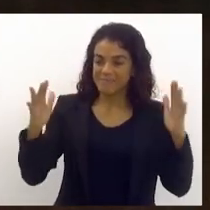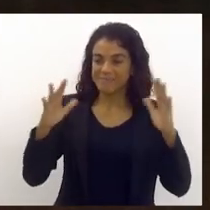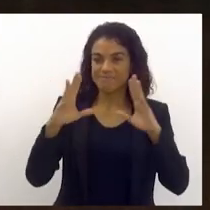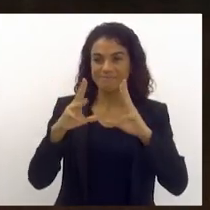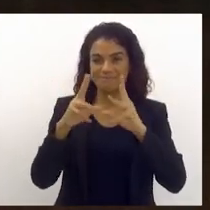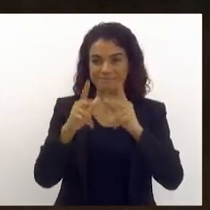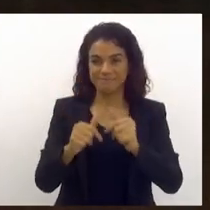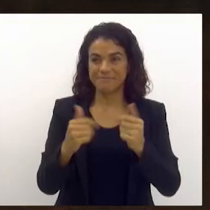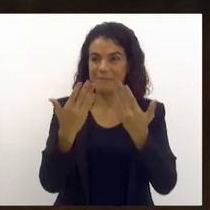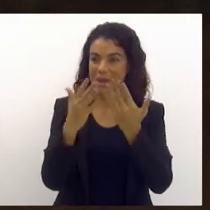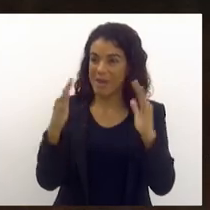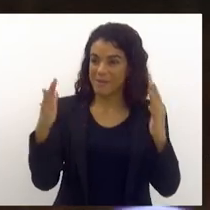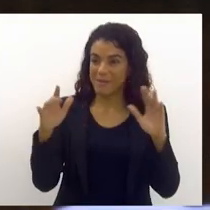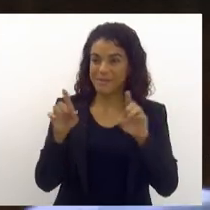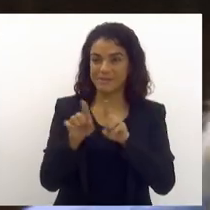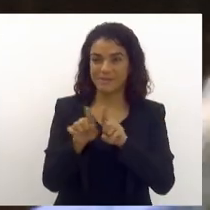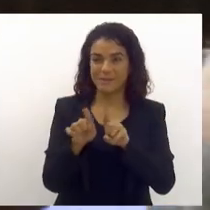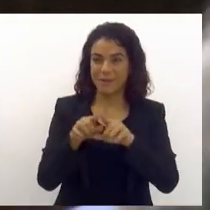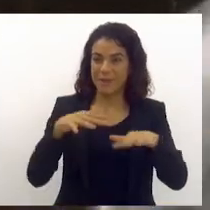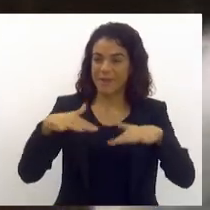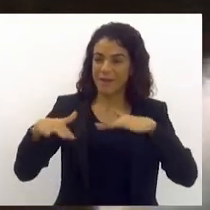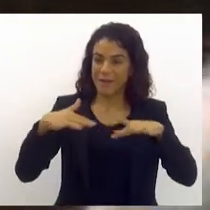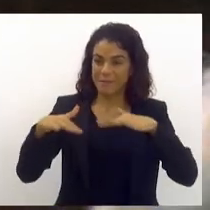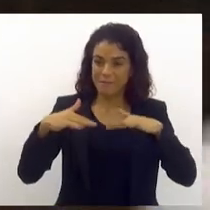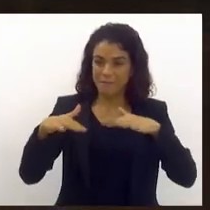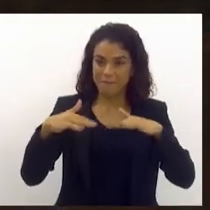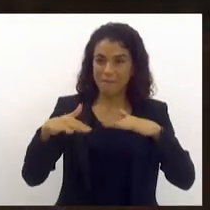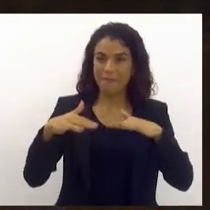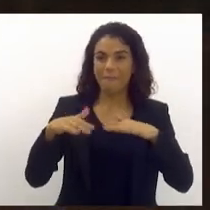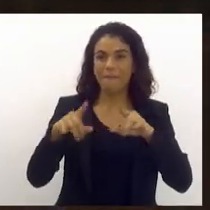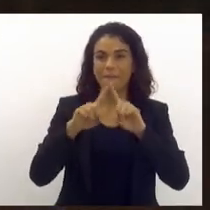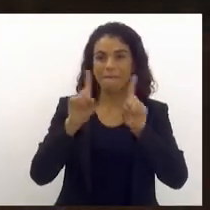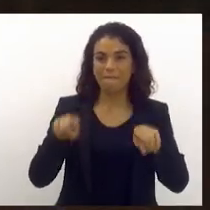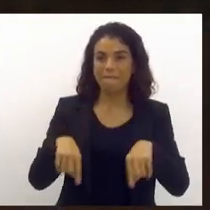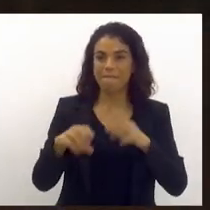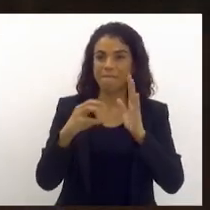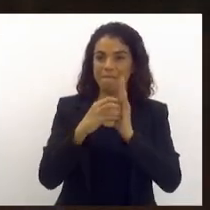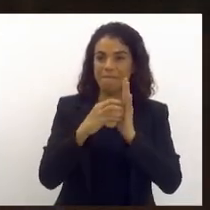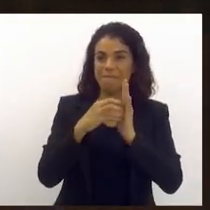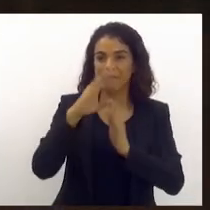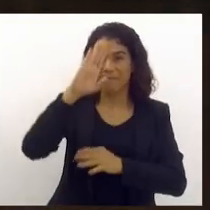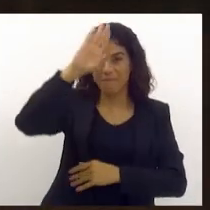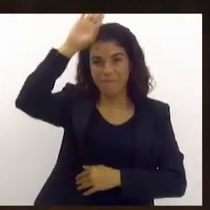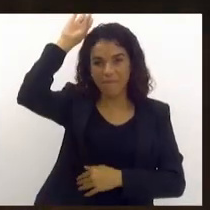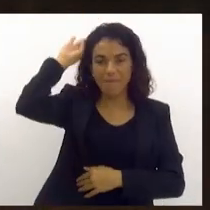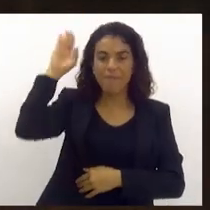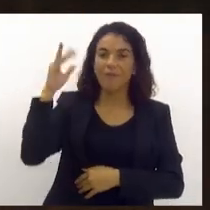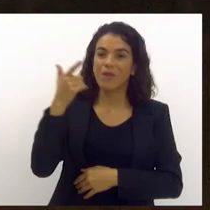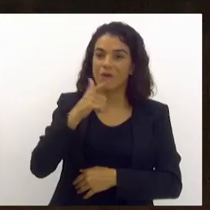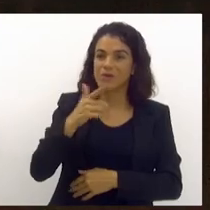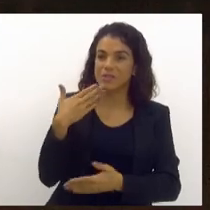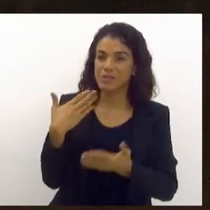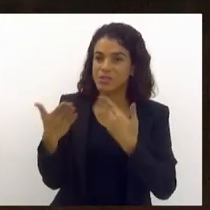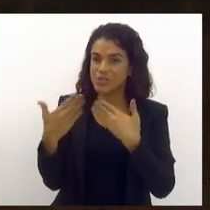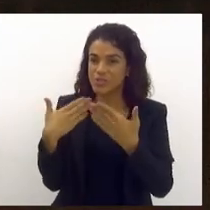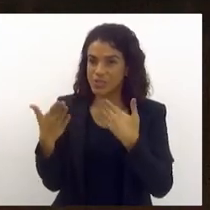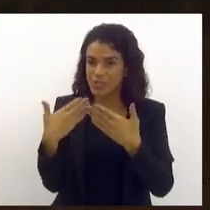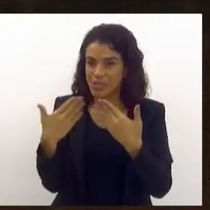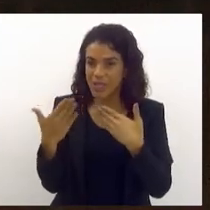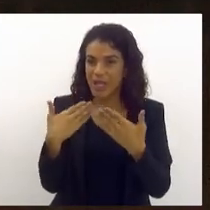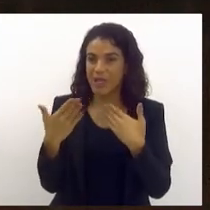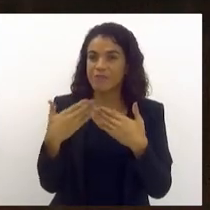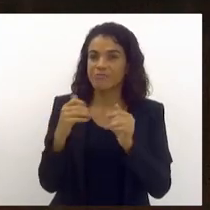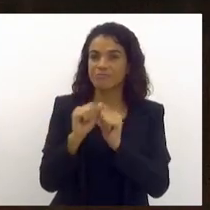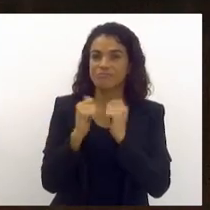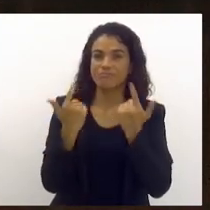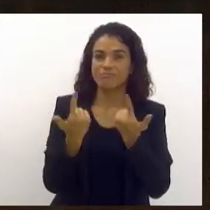e parabenizar também a mobilização das e dos servidores do Corpo de Bombeiro que conseguiram, em diálogo produtivo com a Assembleia Legislativa,